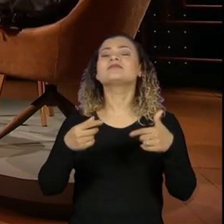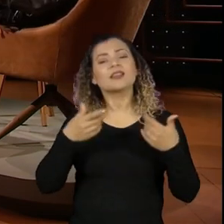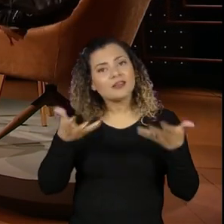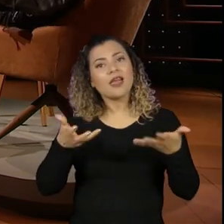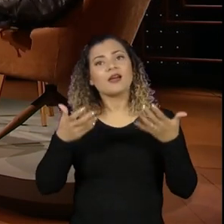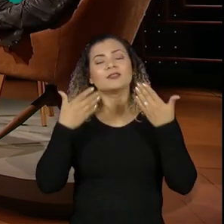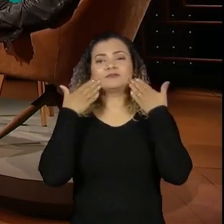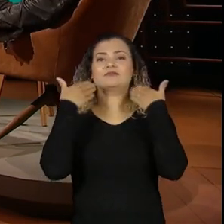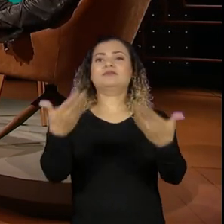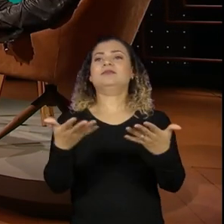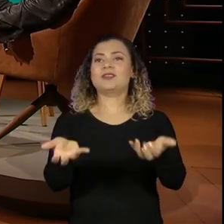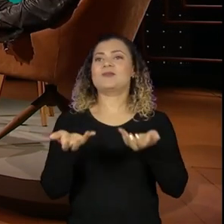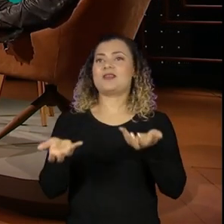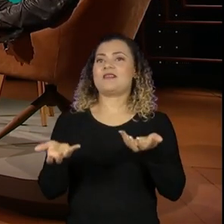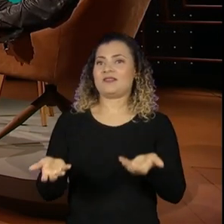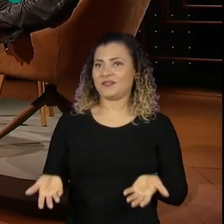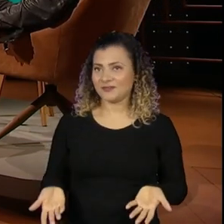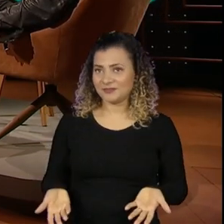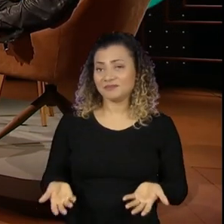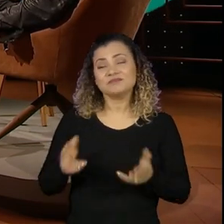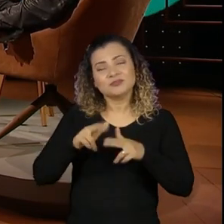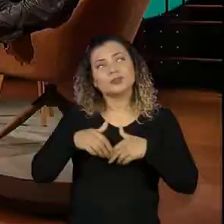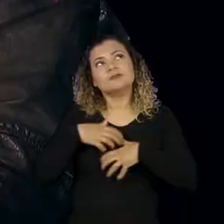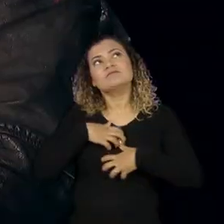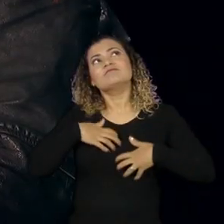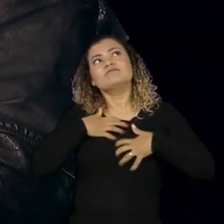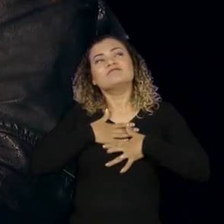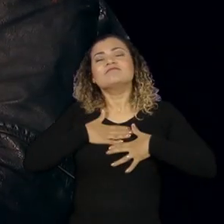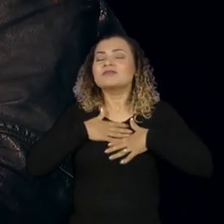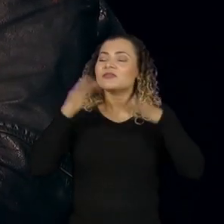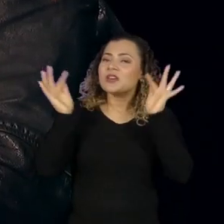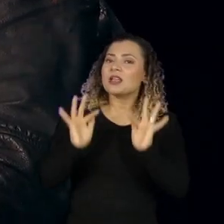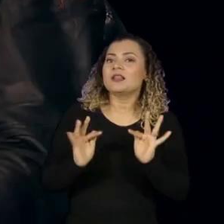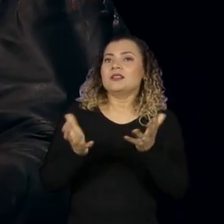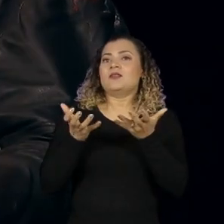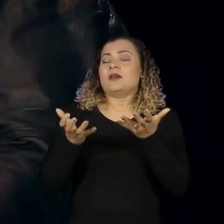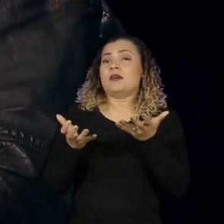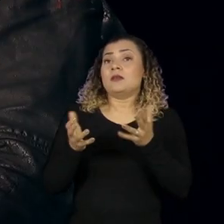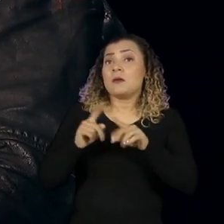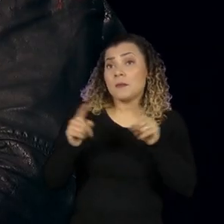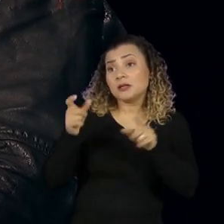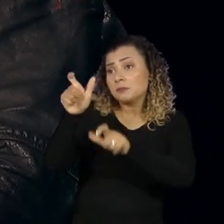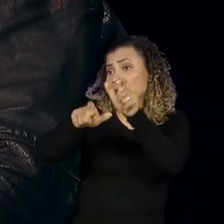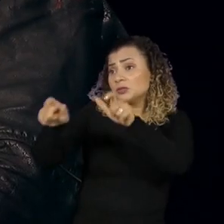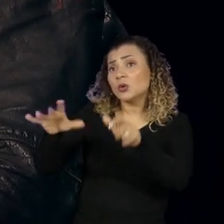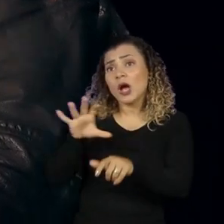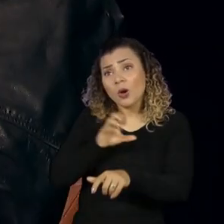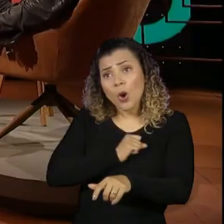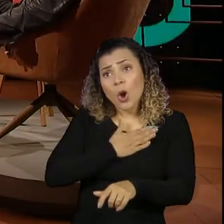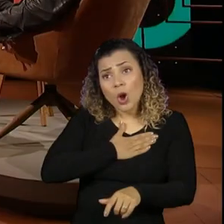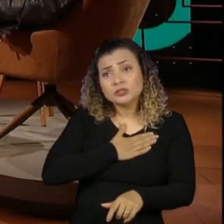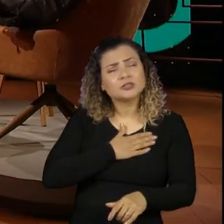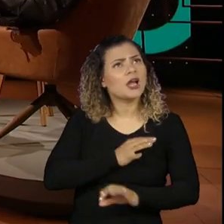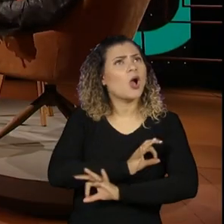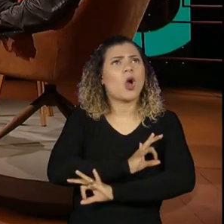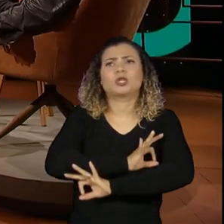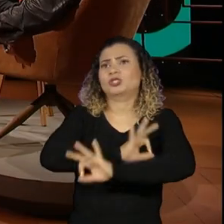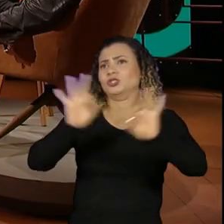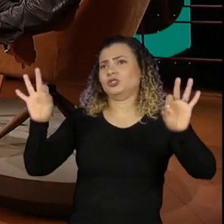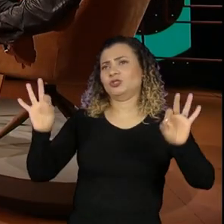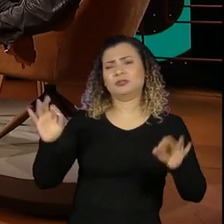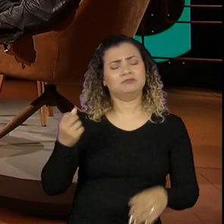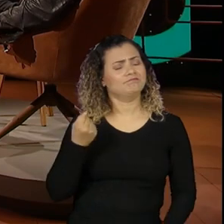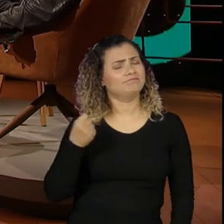me realizar nesse sentido, né? Eu sempre pensei assim. Agora, quando as pessoas gostam, eu acho do caralho também. Não tem, claro.